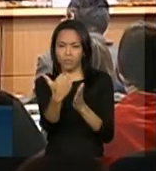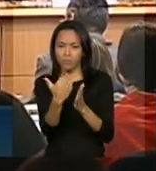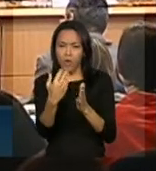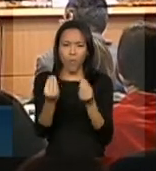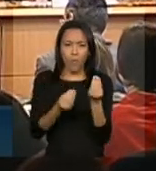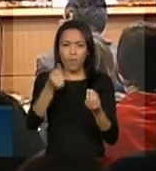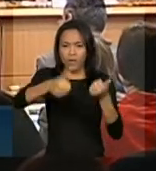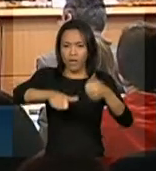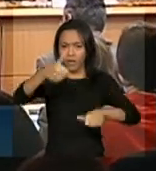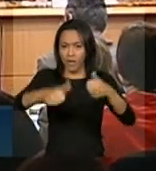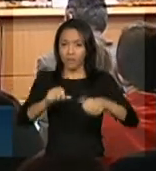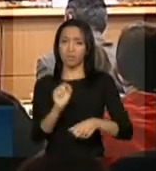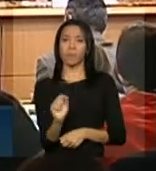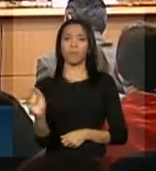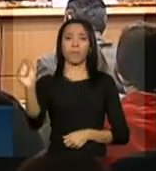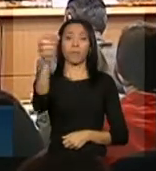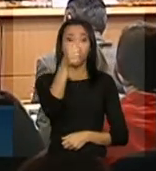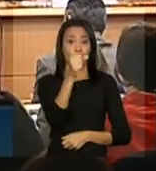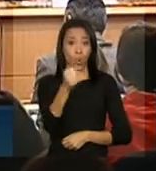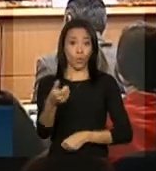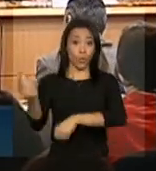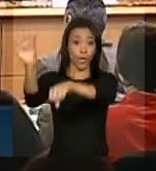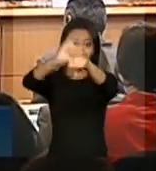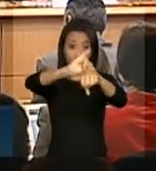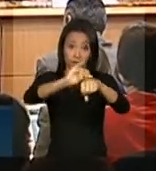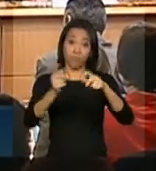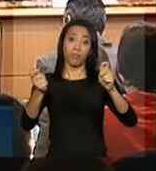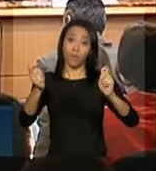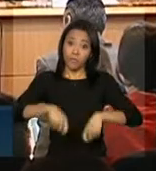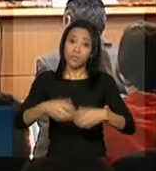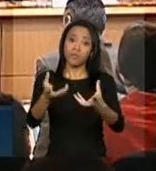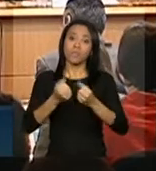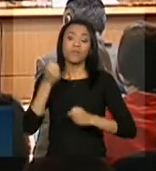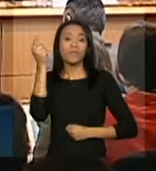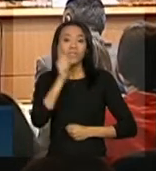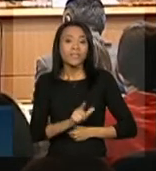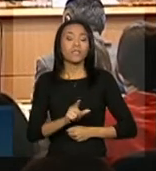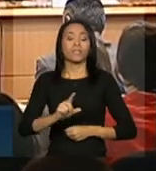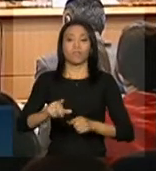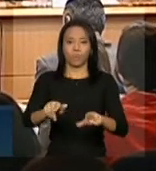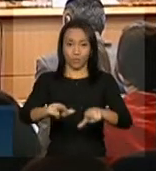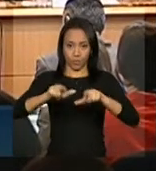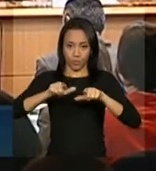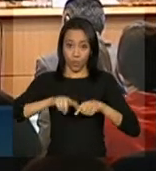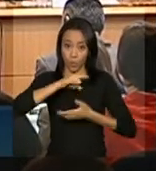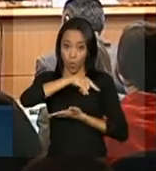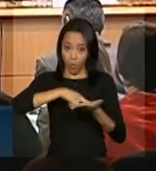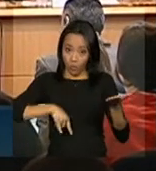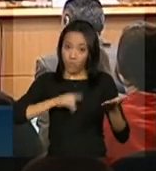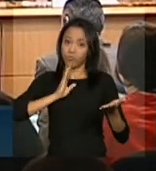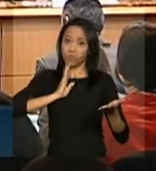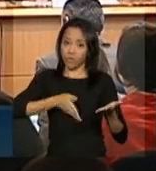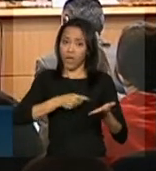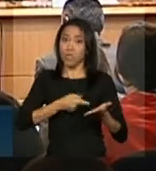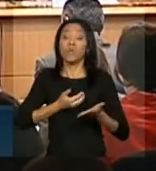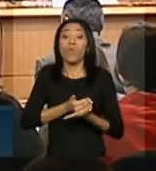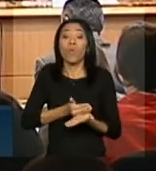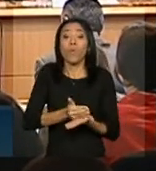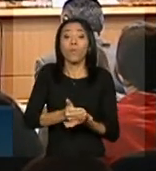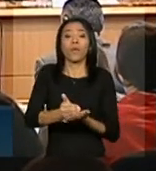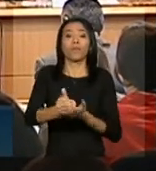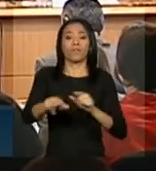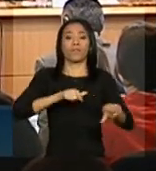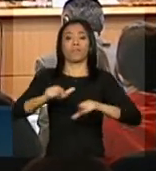oito capitais do país condição para que recebam o registro profissional provisório e comecem a atuar nos